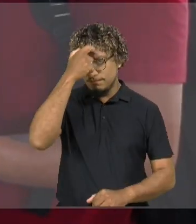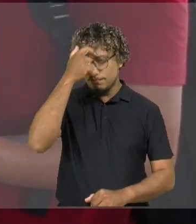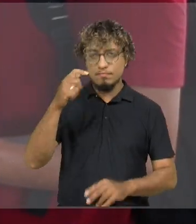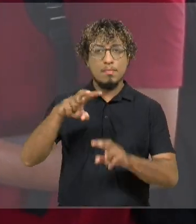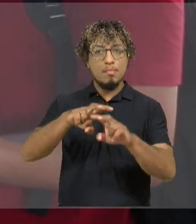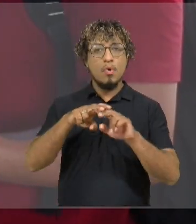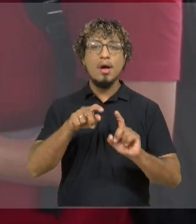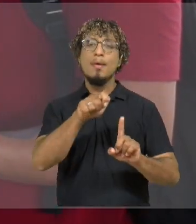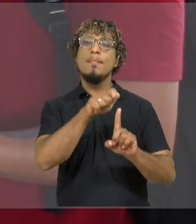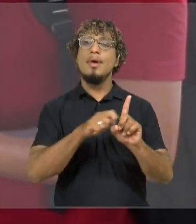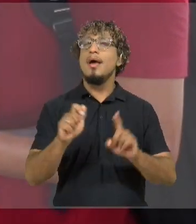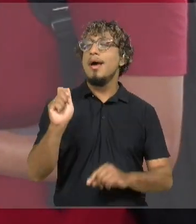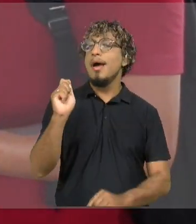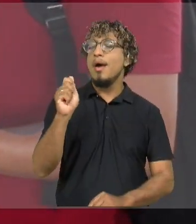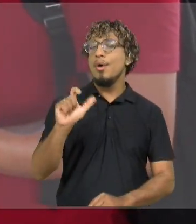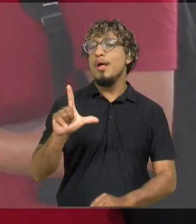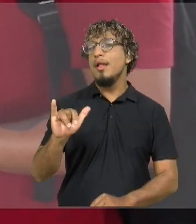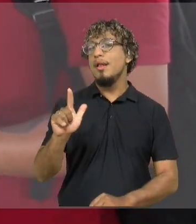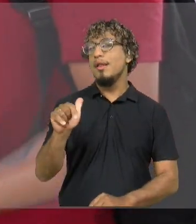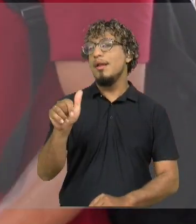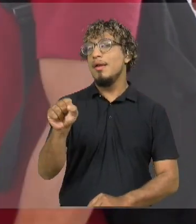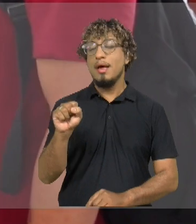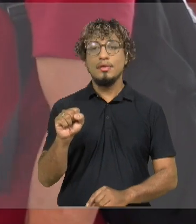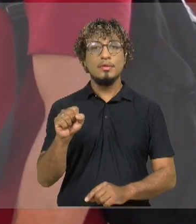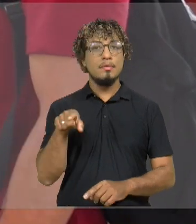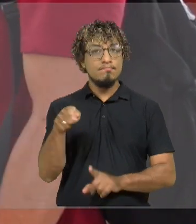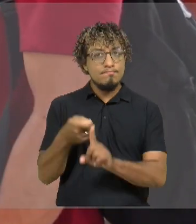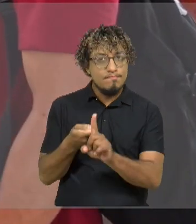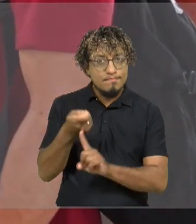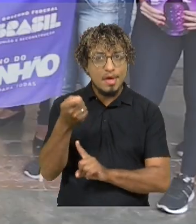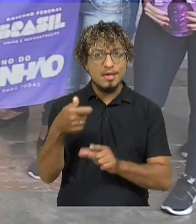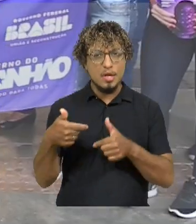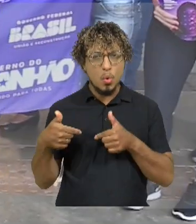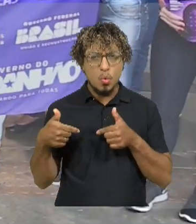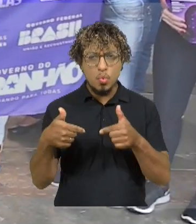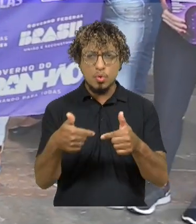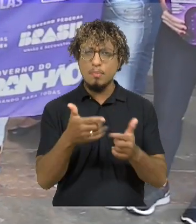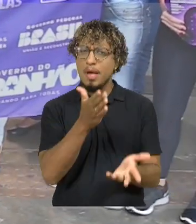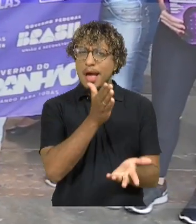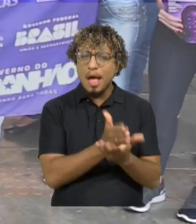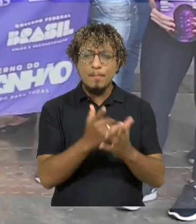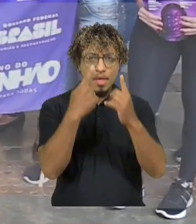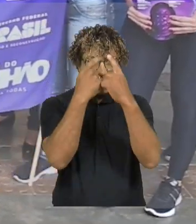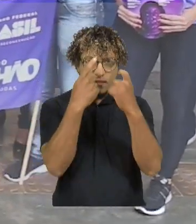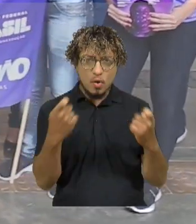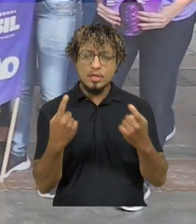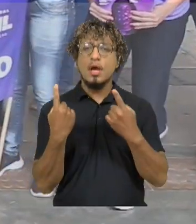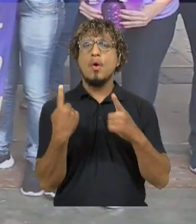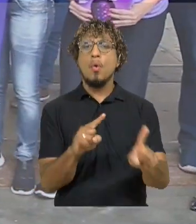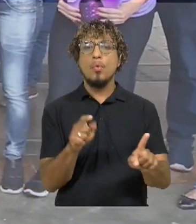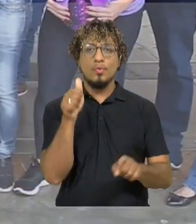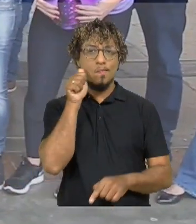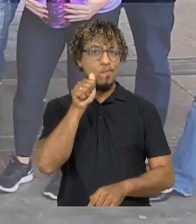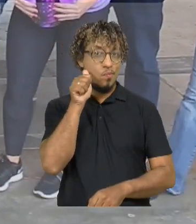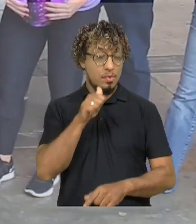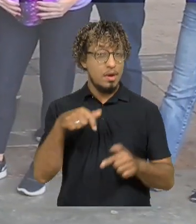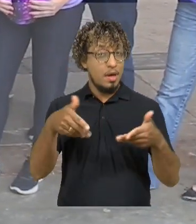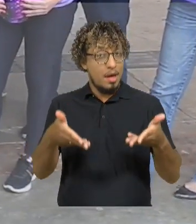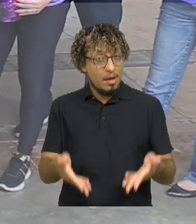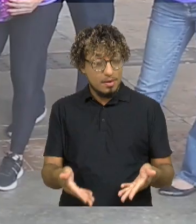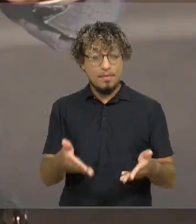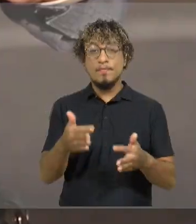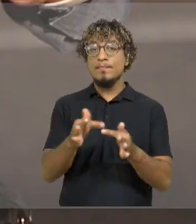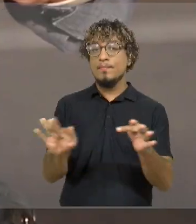alusão ao Agosto Lilás, que é o mês de combate aí à violência contra a mulher, aconteceu aqui no Terminal de Integração